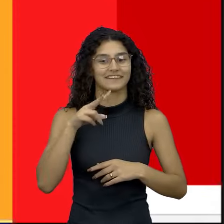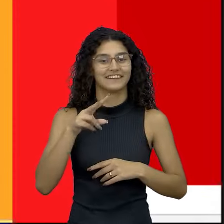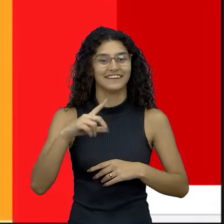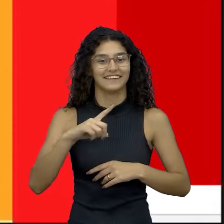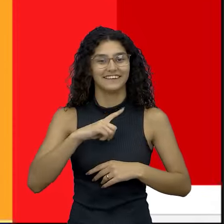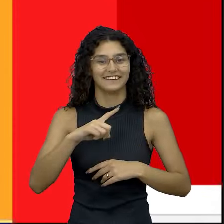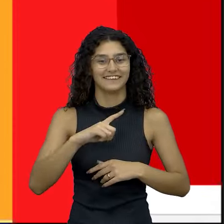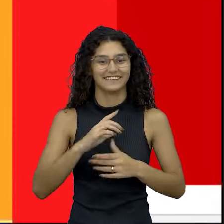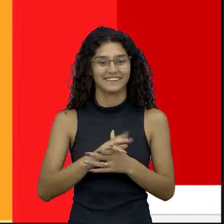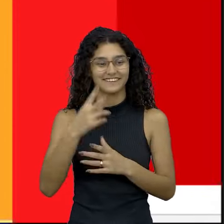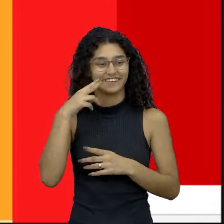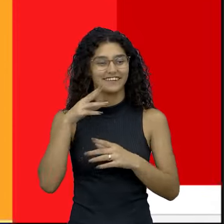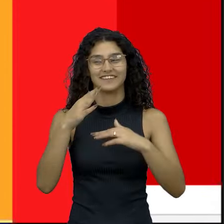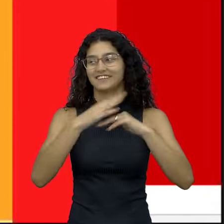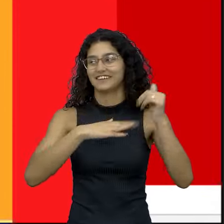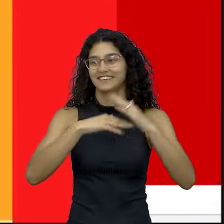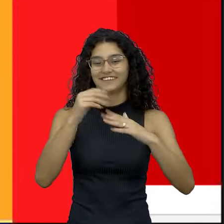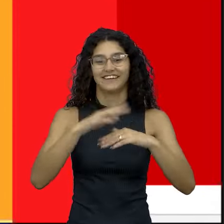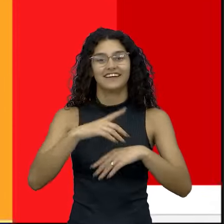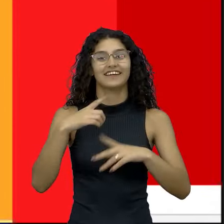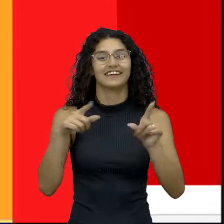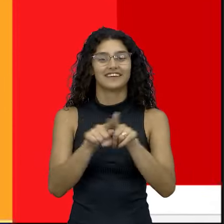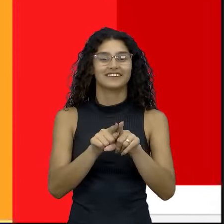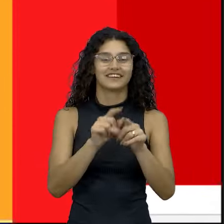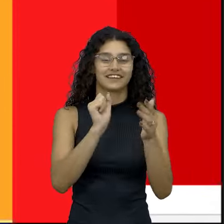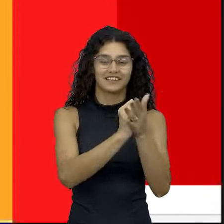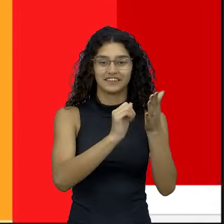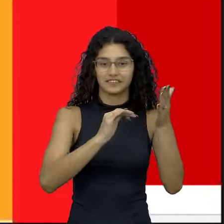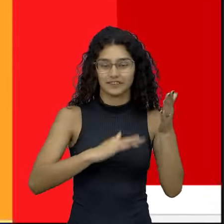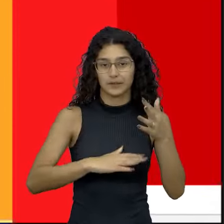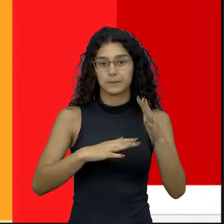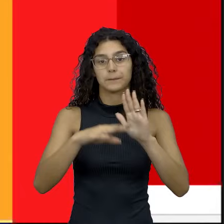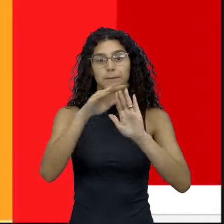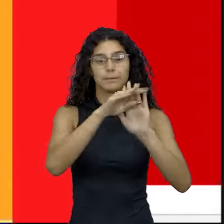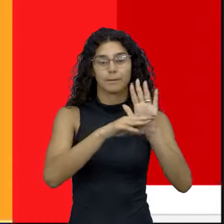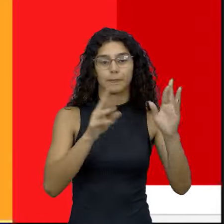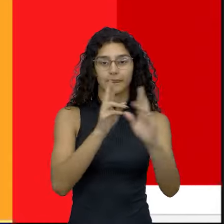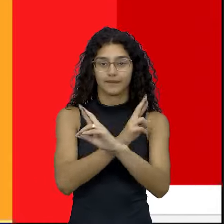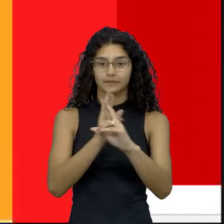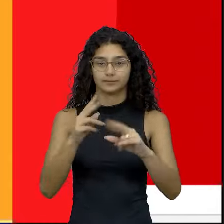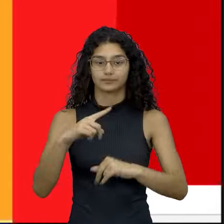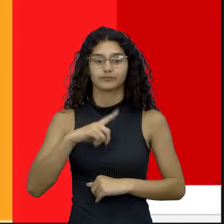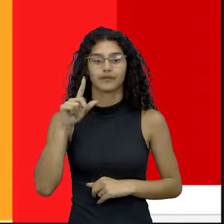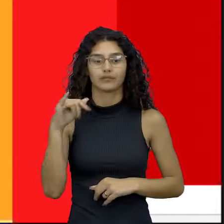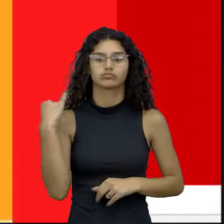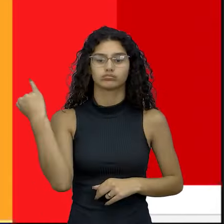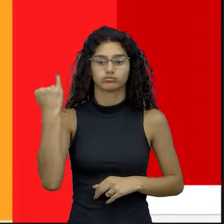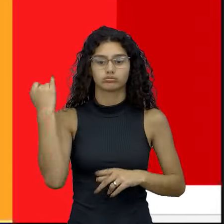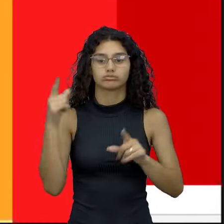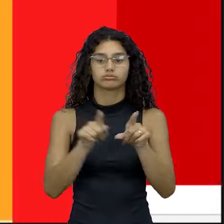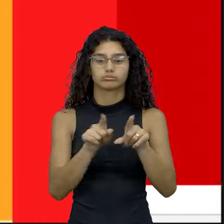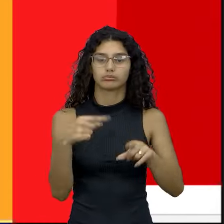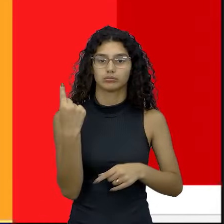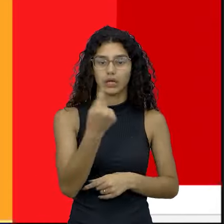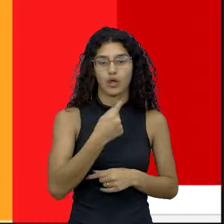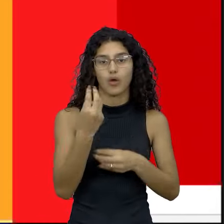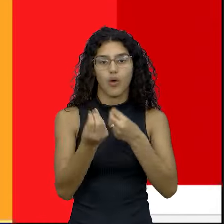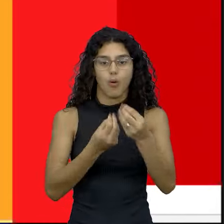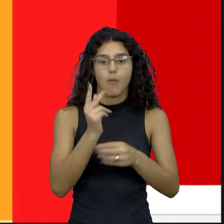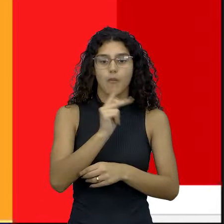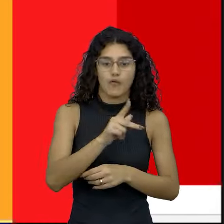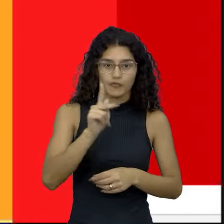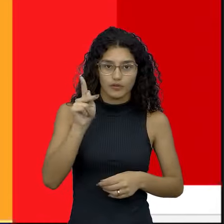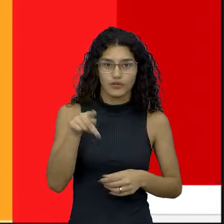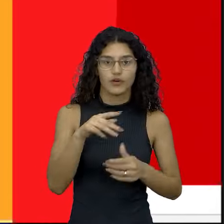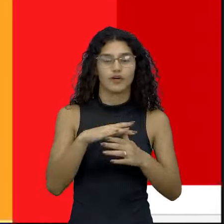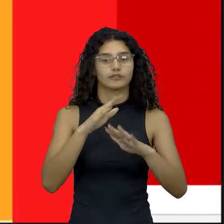né? Olhar para as habilidades e para as atividades, estabelecer essas relações. Acho que é super importante para a gente, quanto professores,